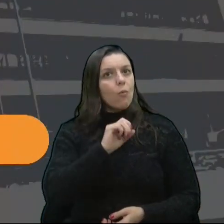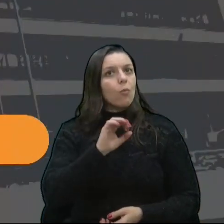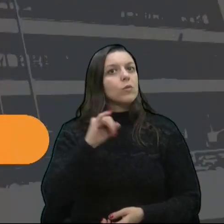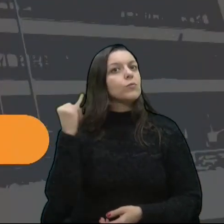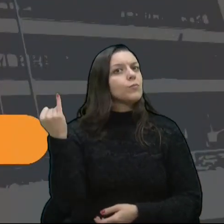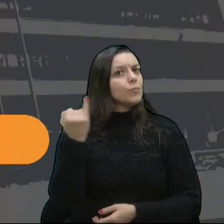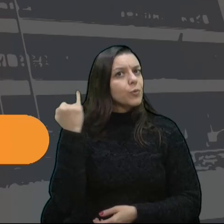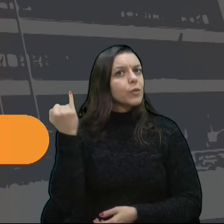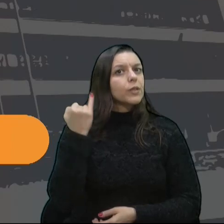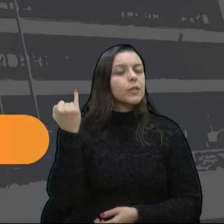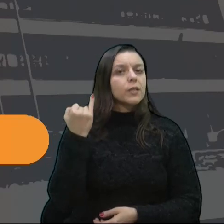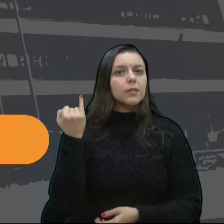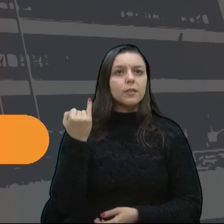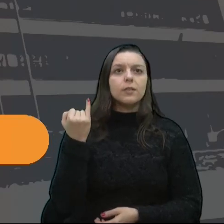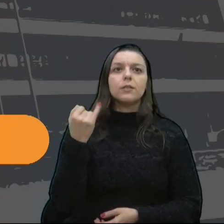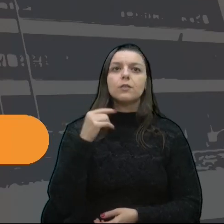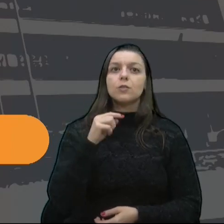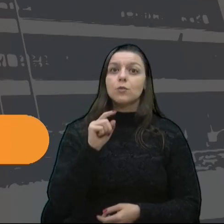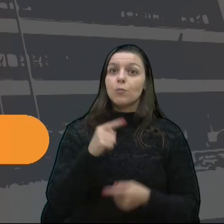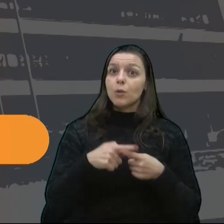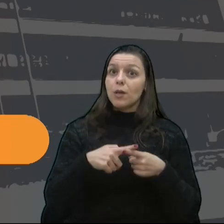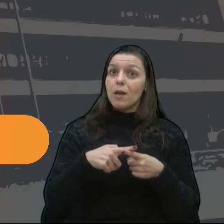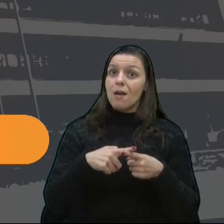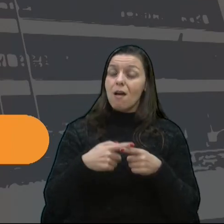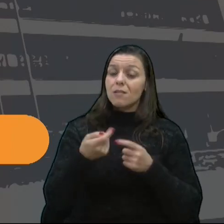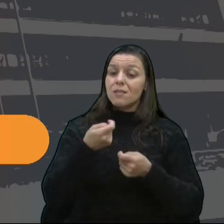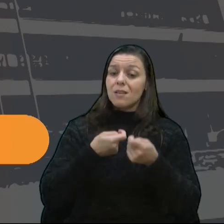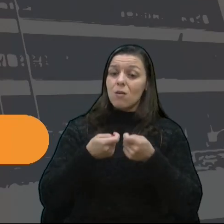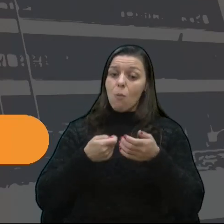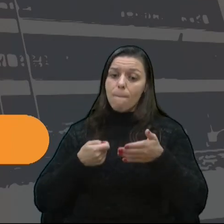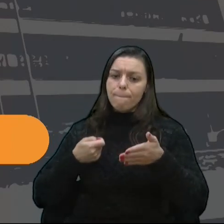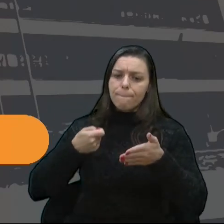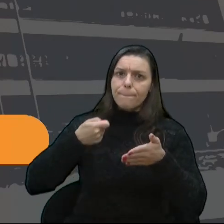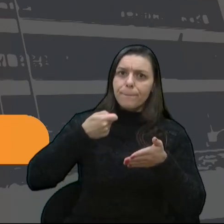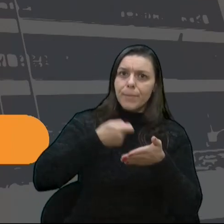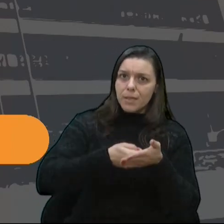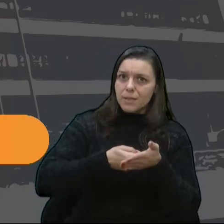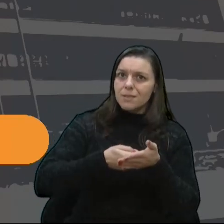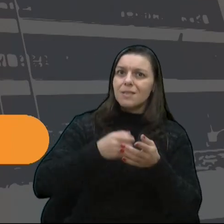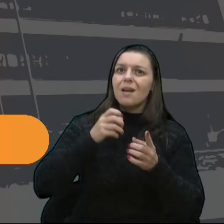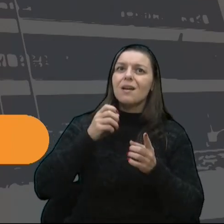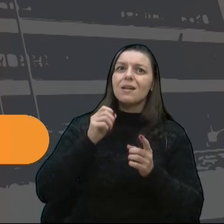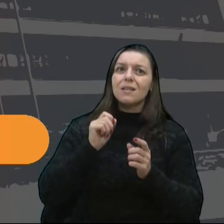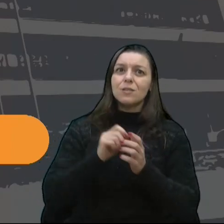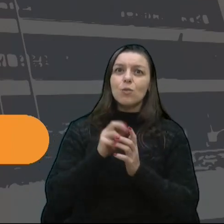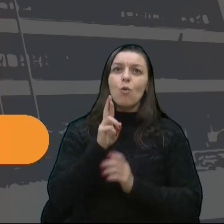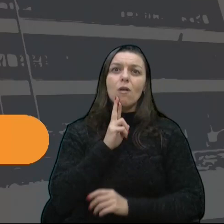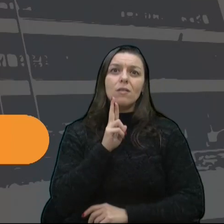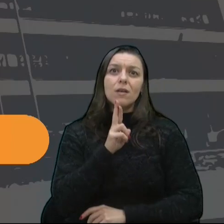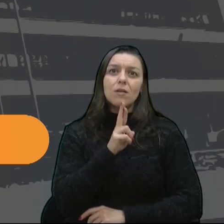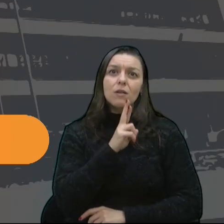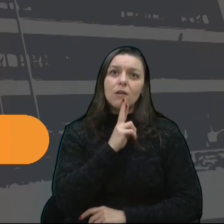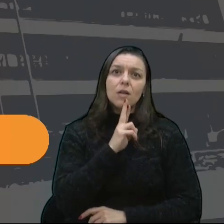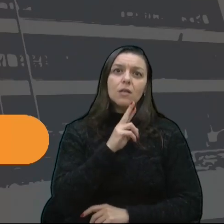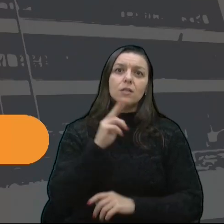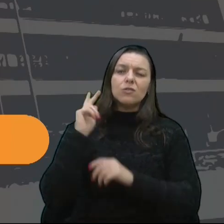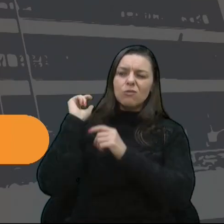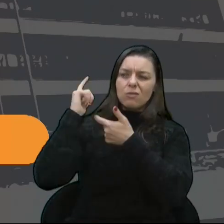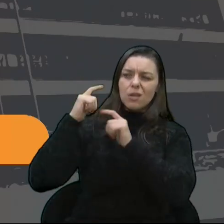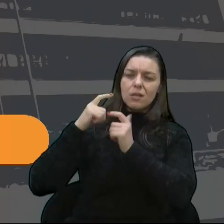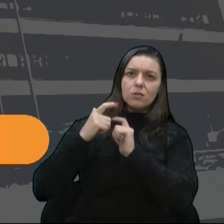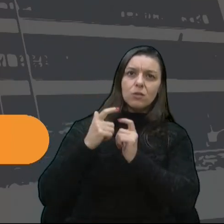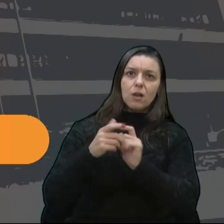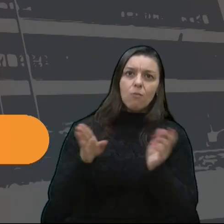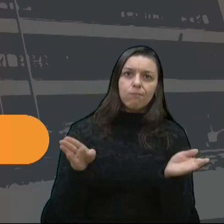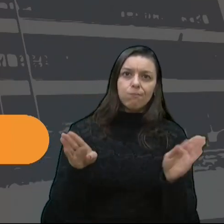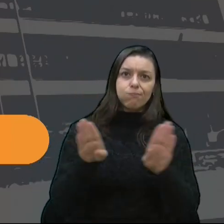falou, porque assim como muitos negócios foram impactados, tu vê o caso dos restaurantes mais tradicionais que tiveram que fechar